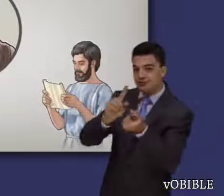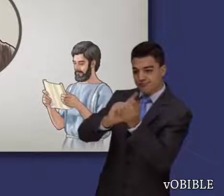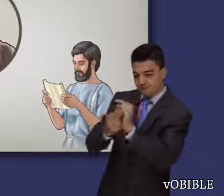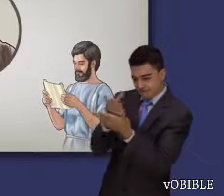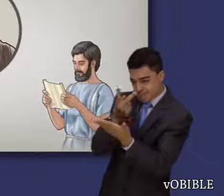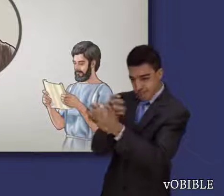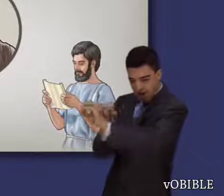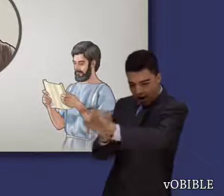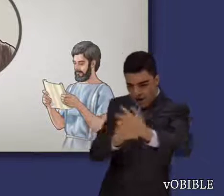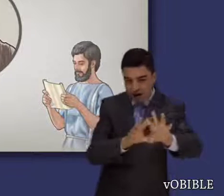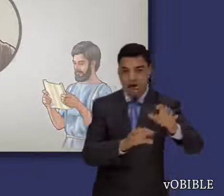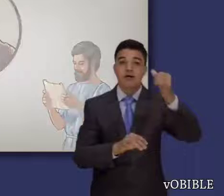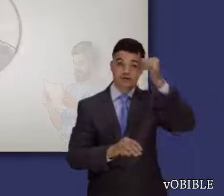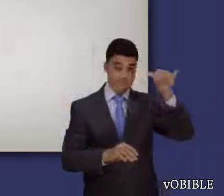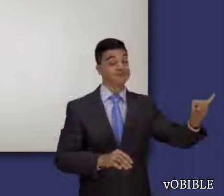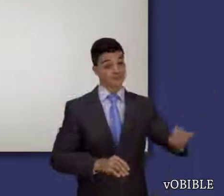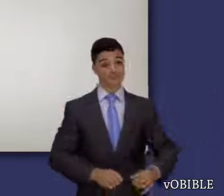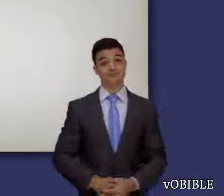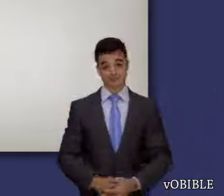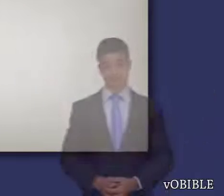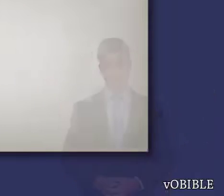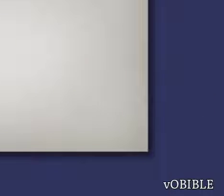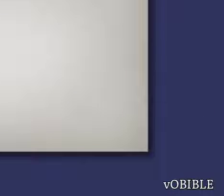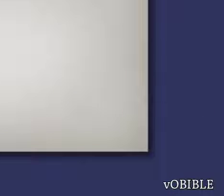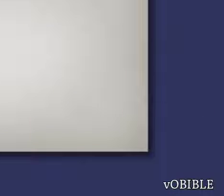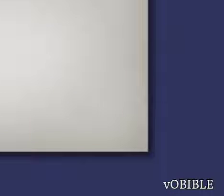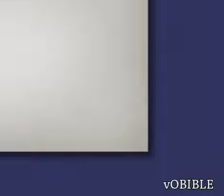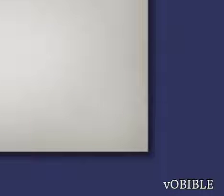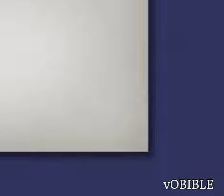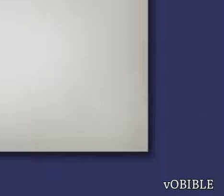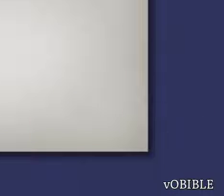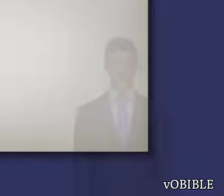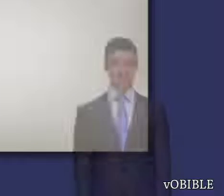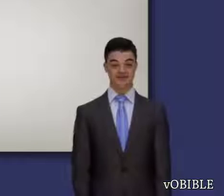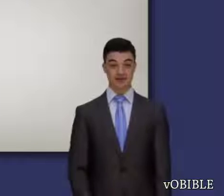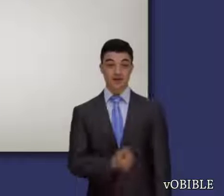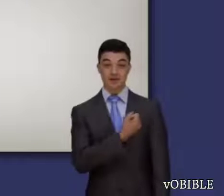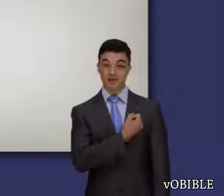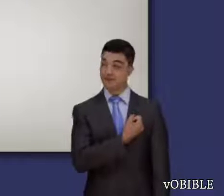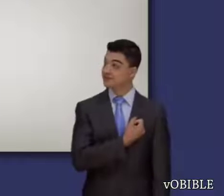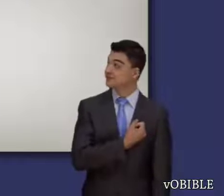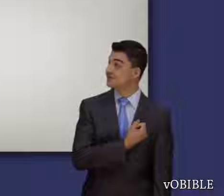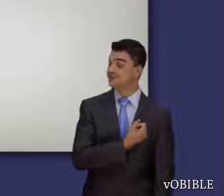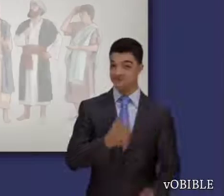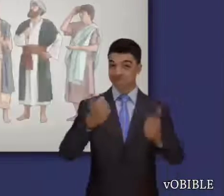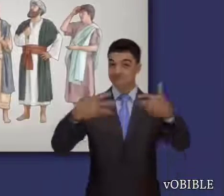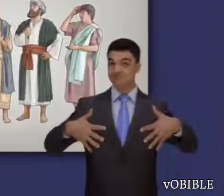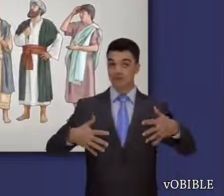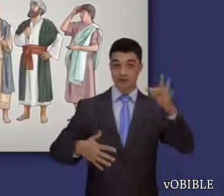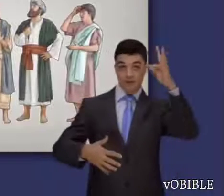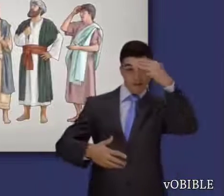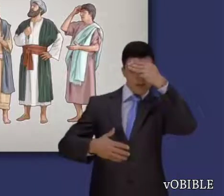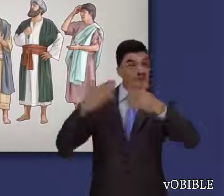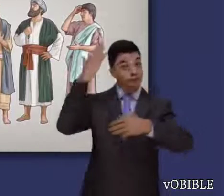ensinamentos falsos e o amor ao dinheiro. 1 Timóteo tem 6 capítulos. No capítulo 1, Paulo incentiva